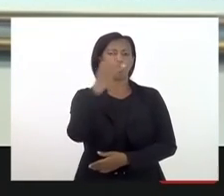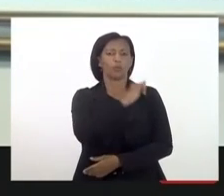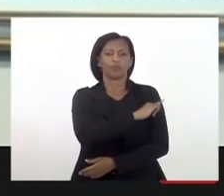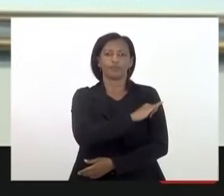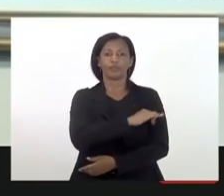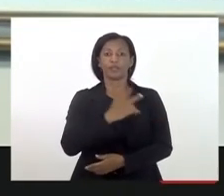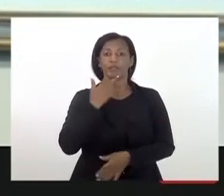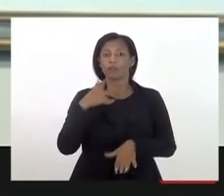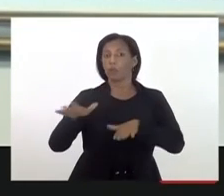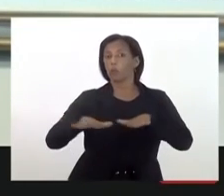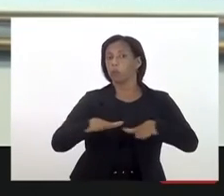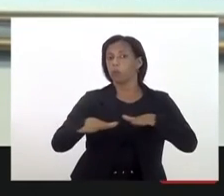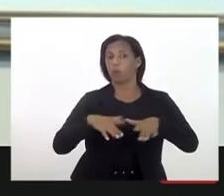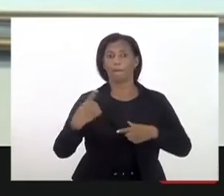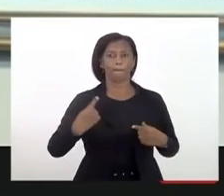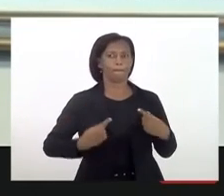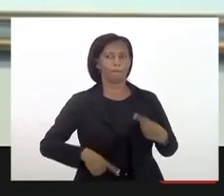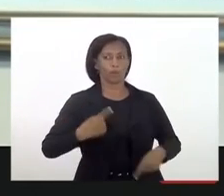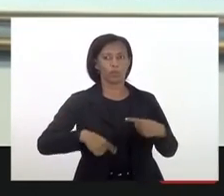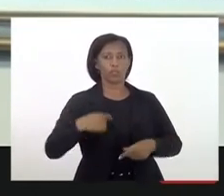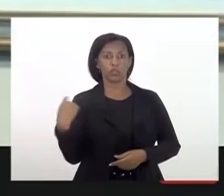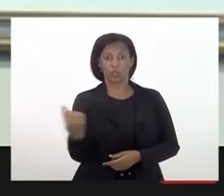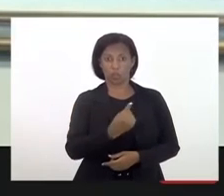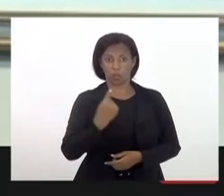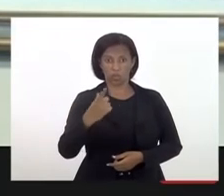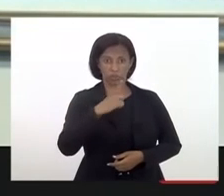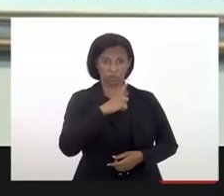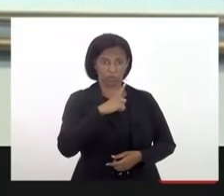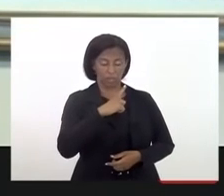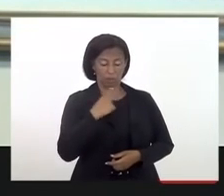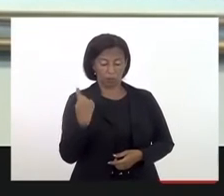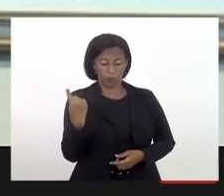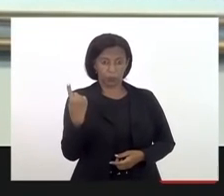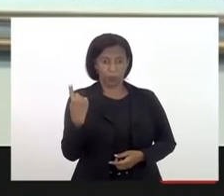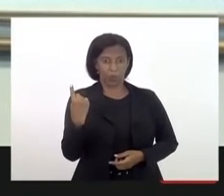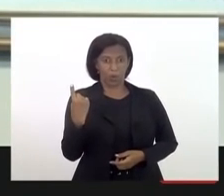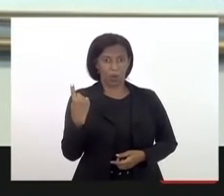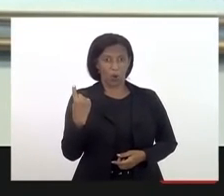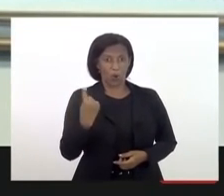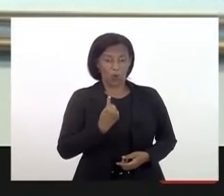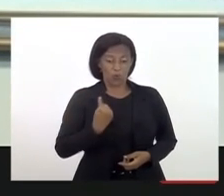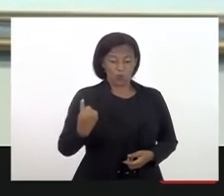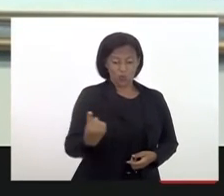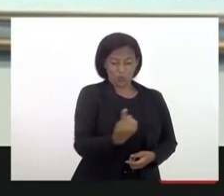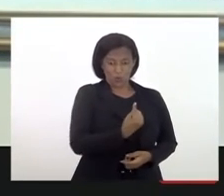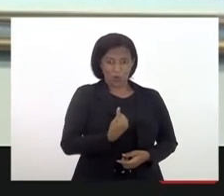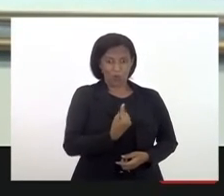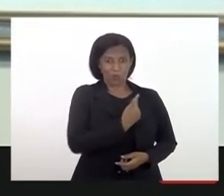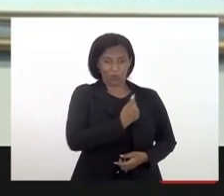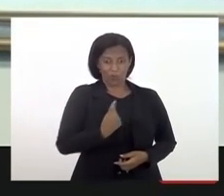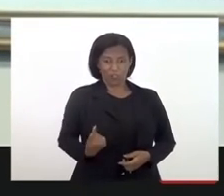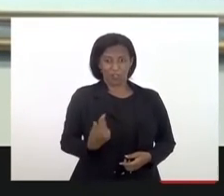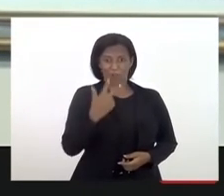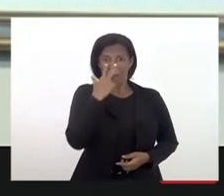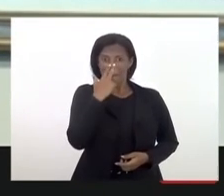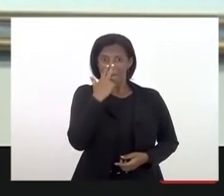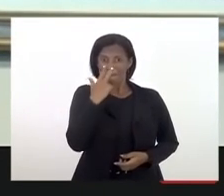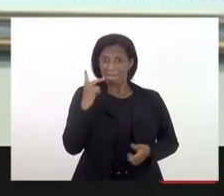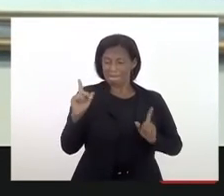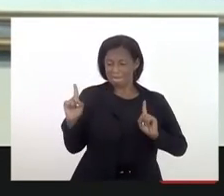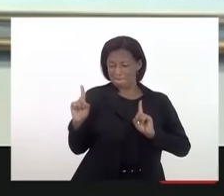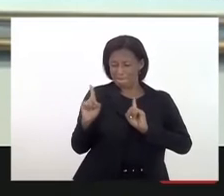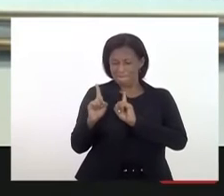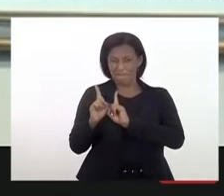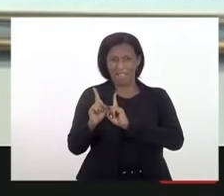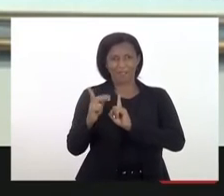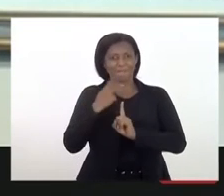Sobre a articulação política, nós temos uma vantagem. O nosso governador é muito mais próximo do presidente do que o Dória, né? Então,